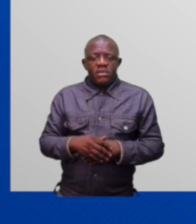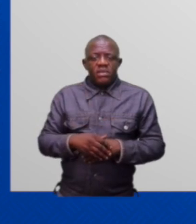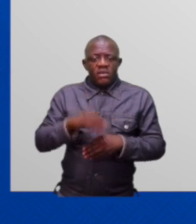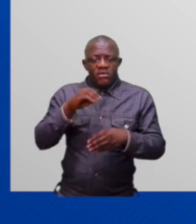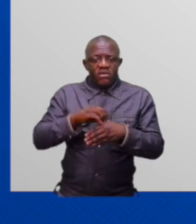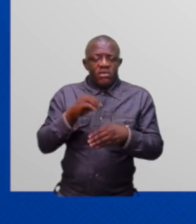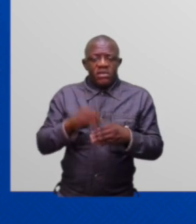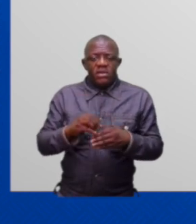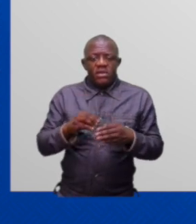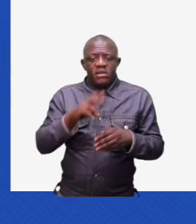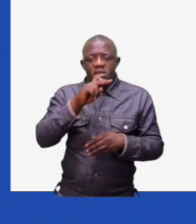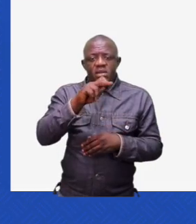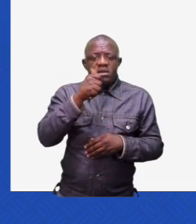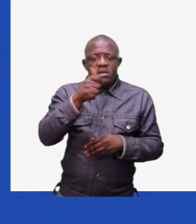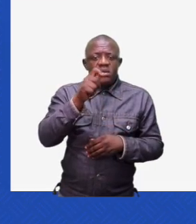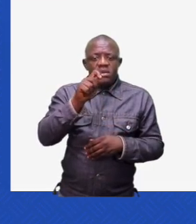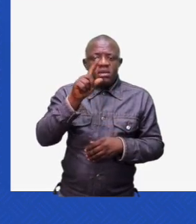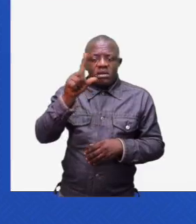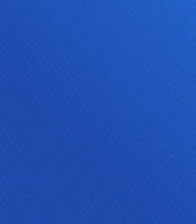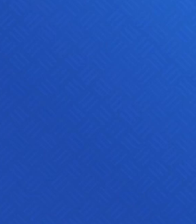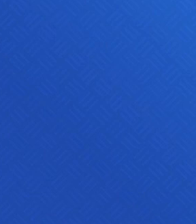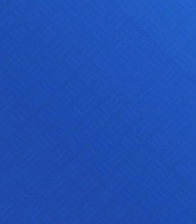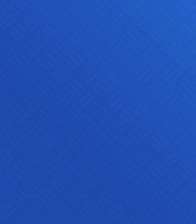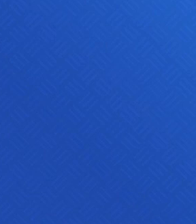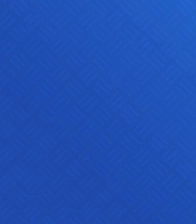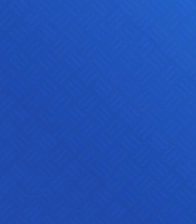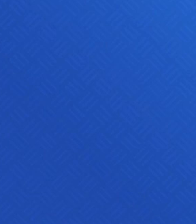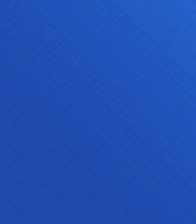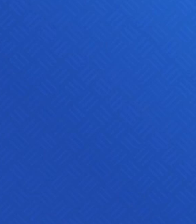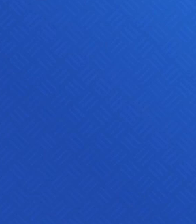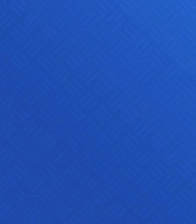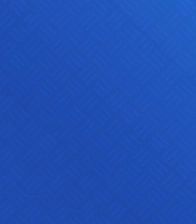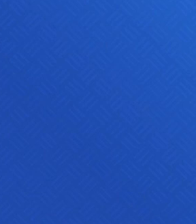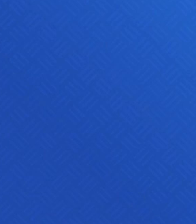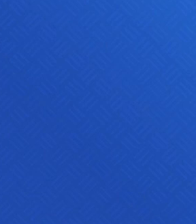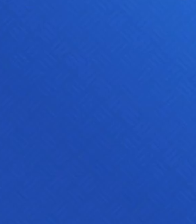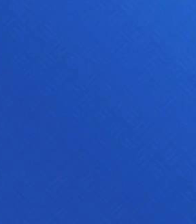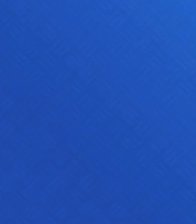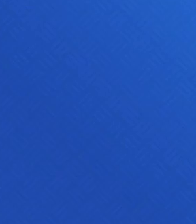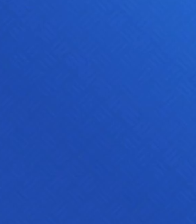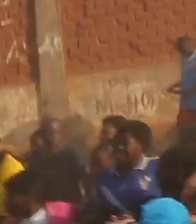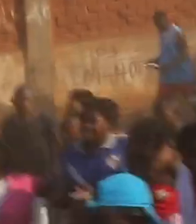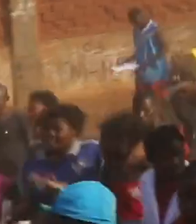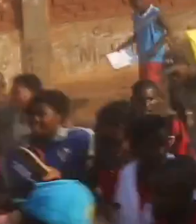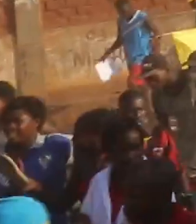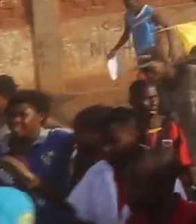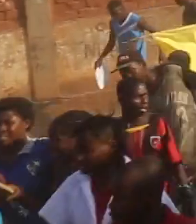votem em Abel Chivucovú. Não hesite, vote no número 6.